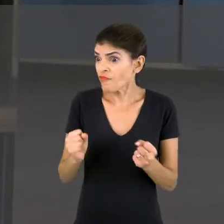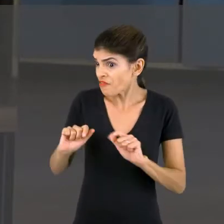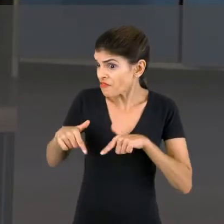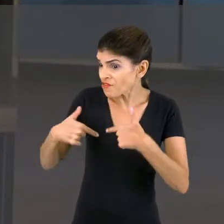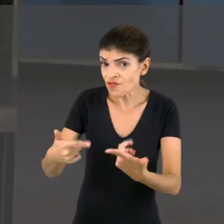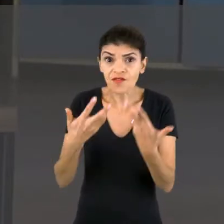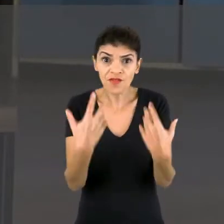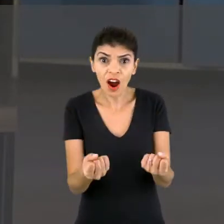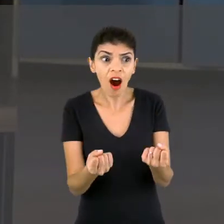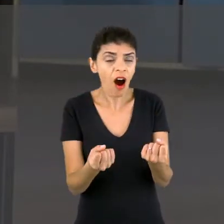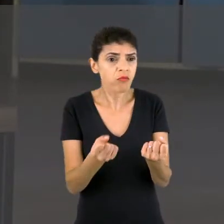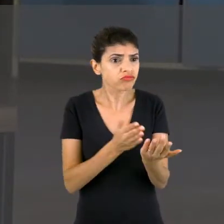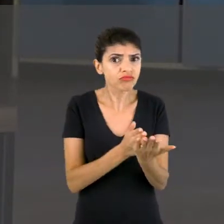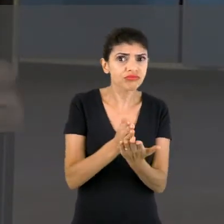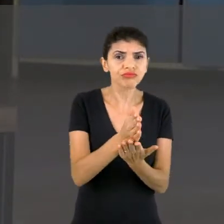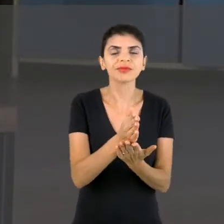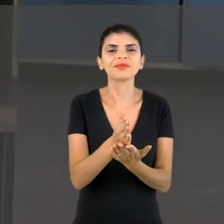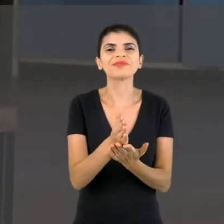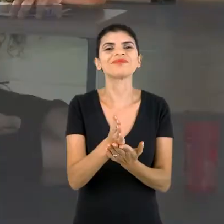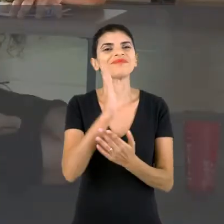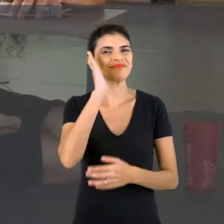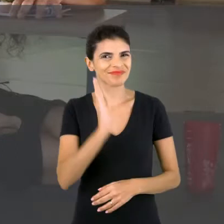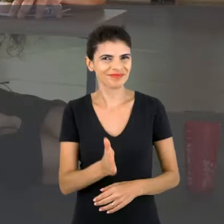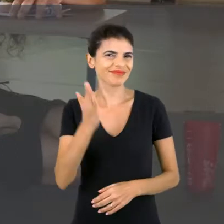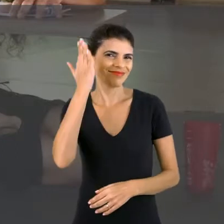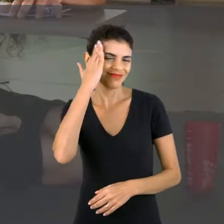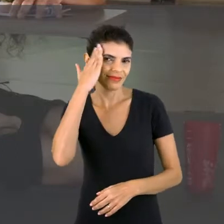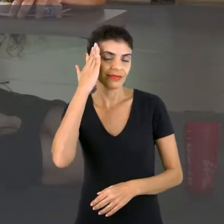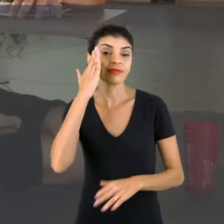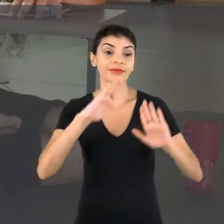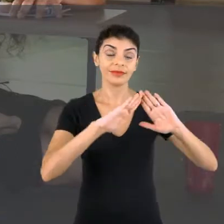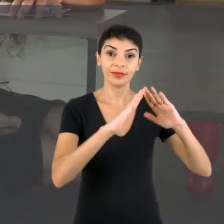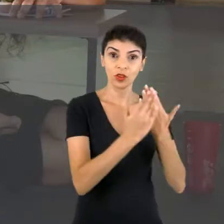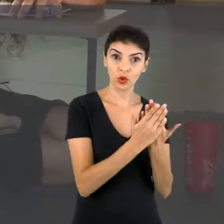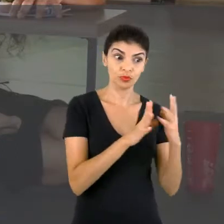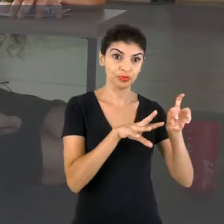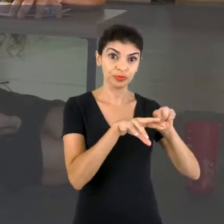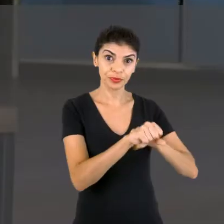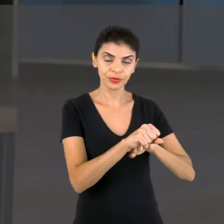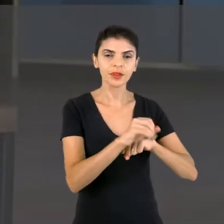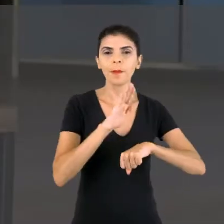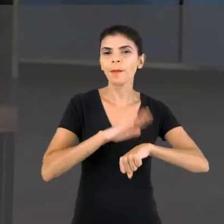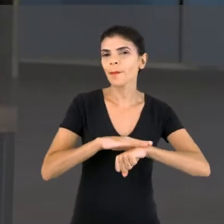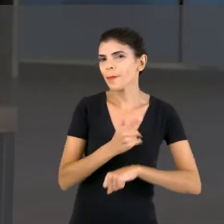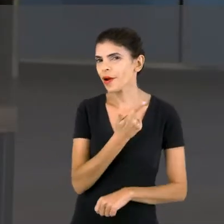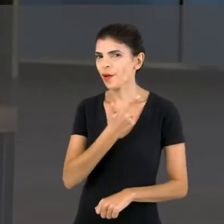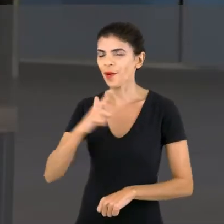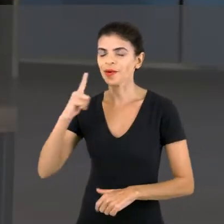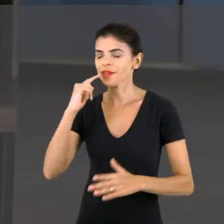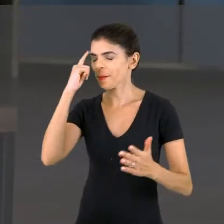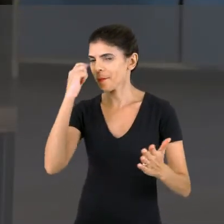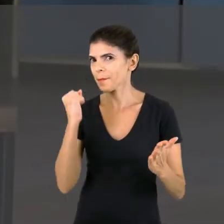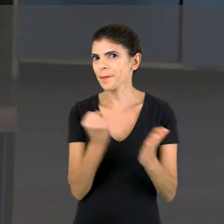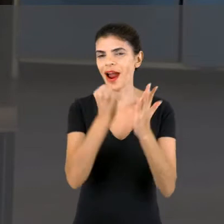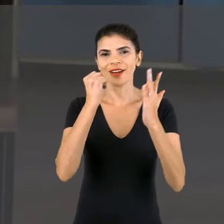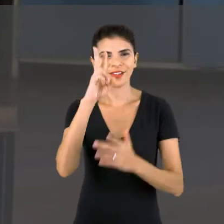fazer, quem está afim de agir, quem está afim de seguir nessa direção. Então, quando a gente sai da escola, a gente tem um outro momento, né? Um